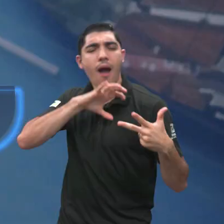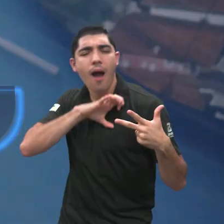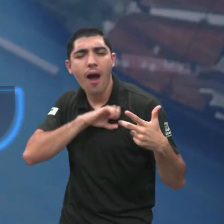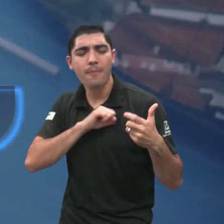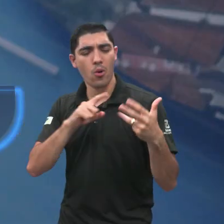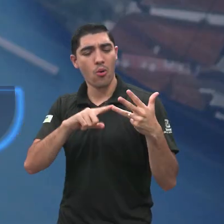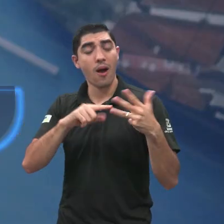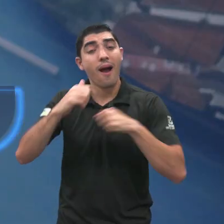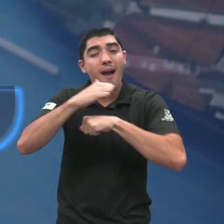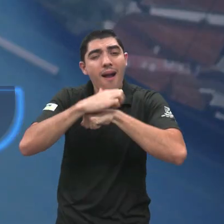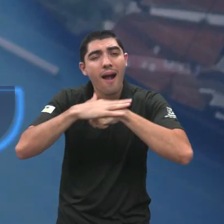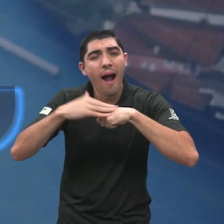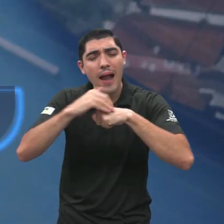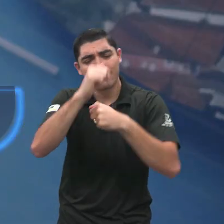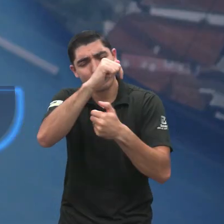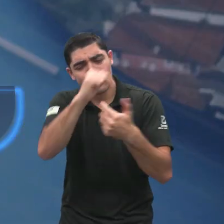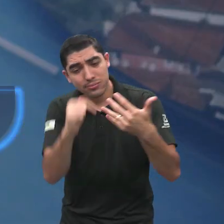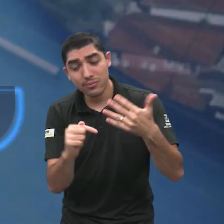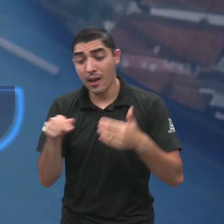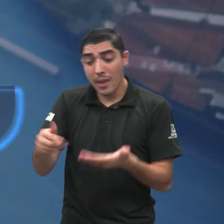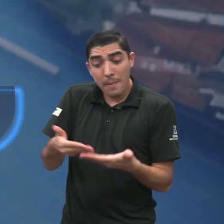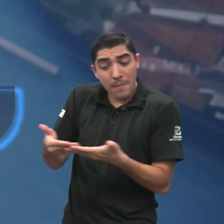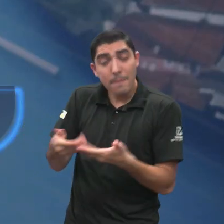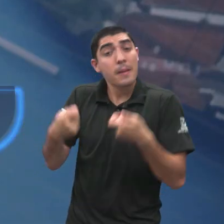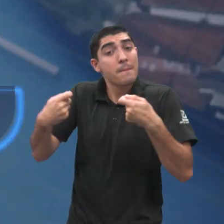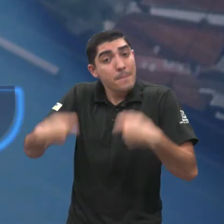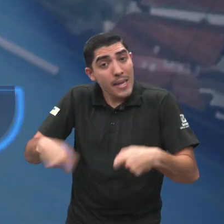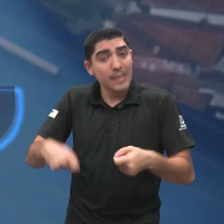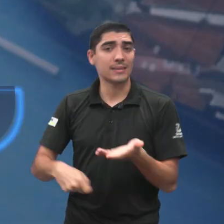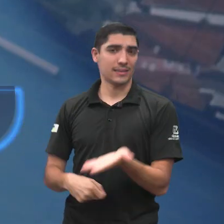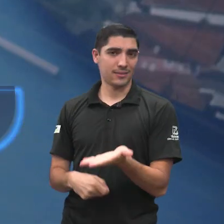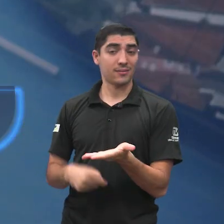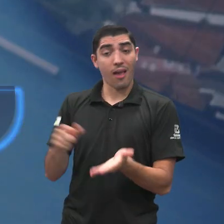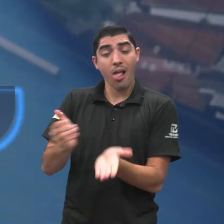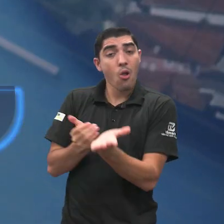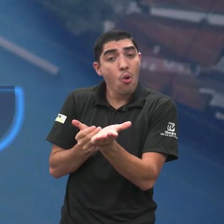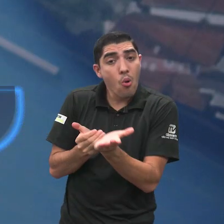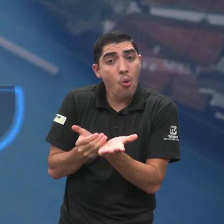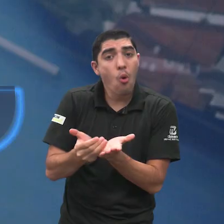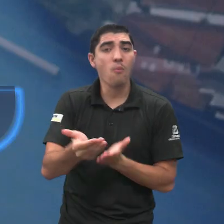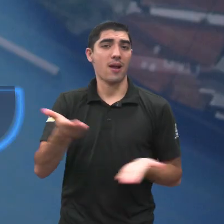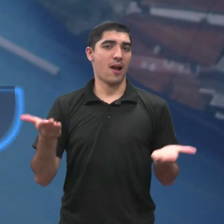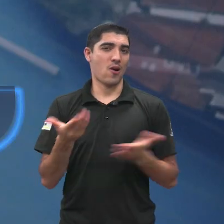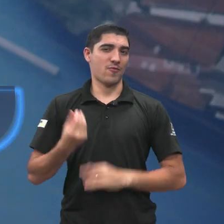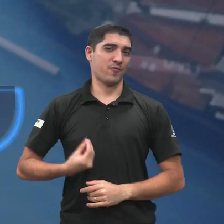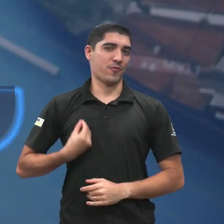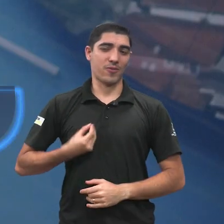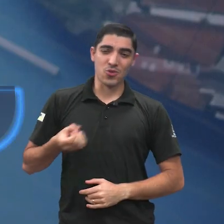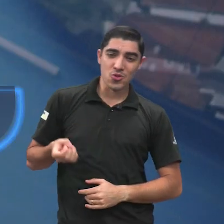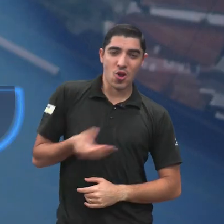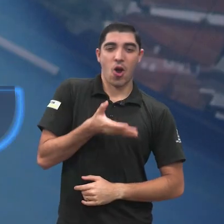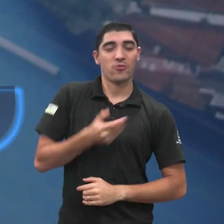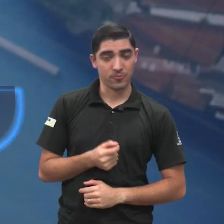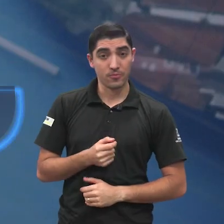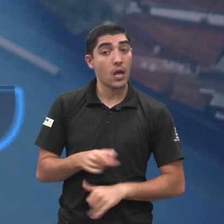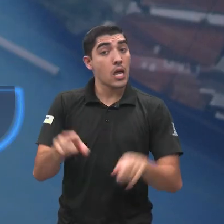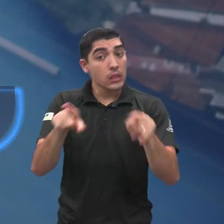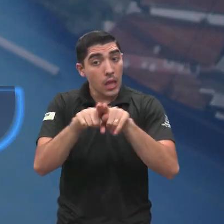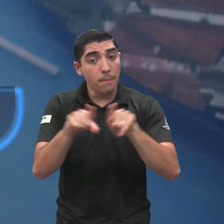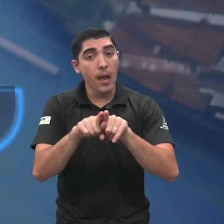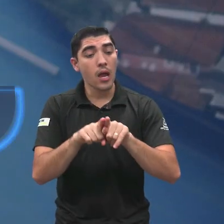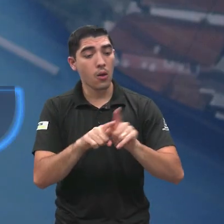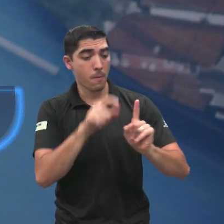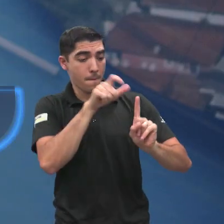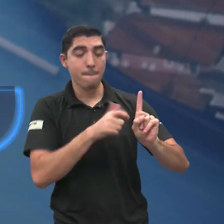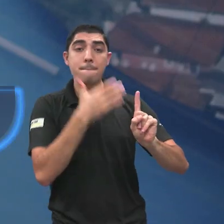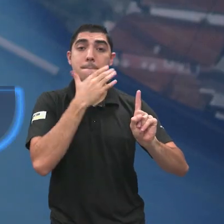criança precisa desde o início da vida dela. E também traz o apoio para a própria mãe.